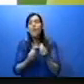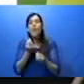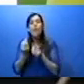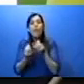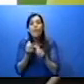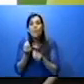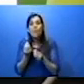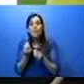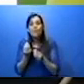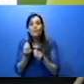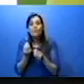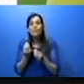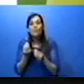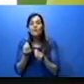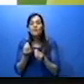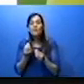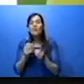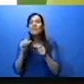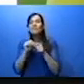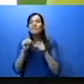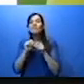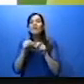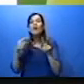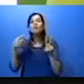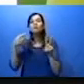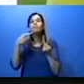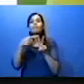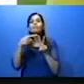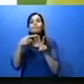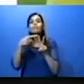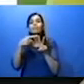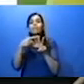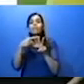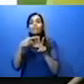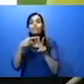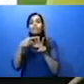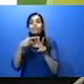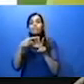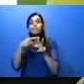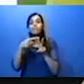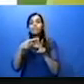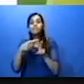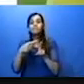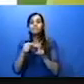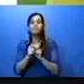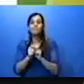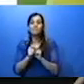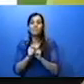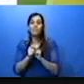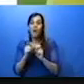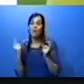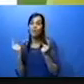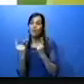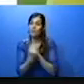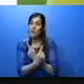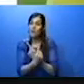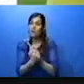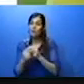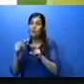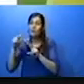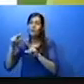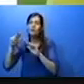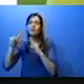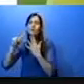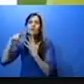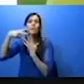forma a radiciação é o inverso da potenciação? De que maneira?